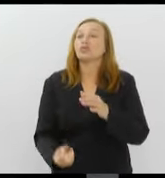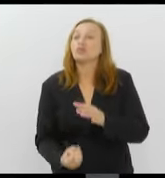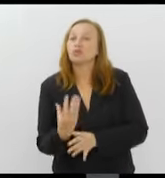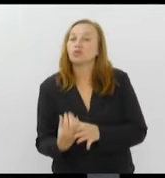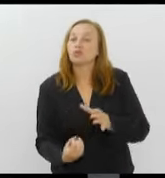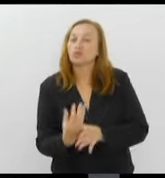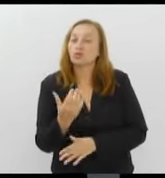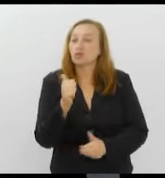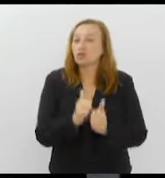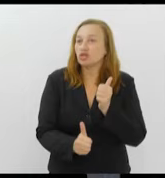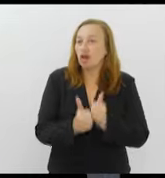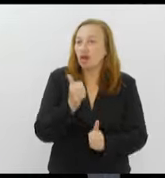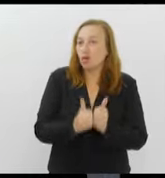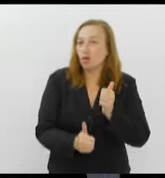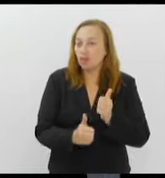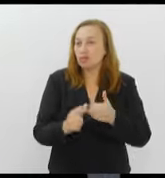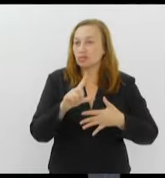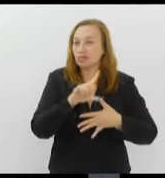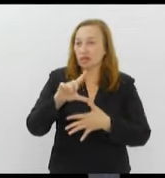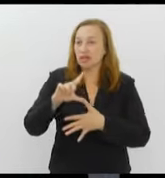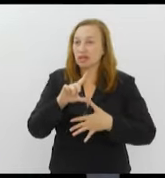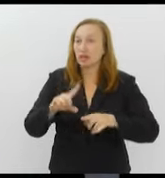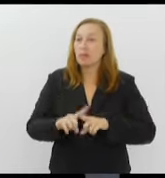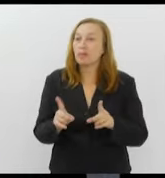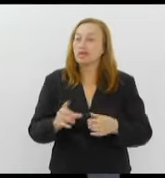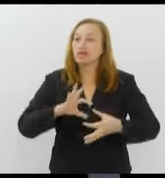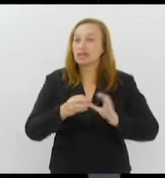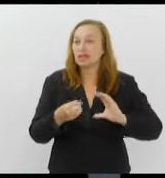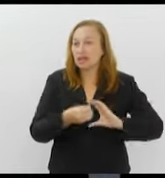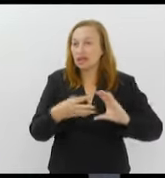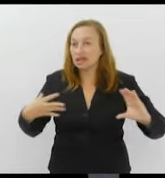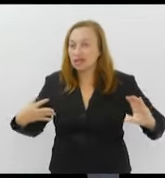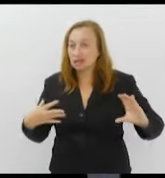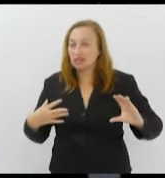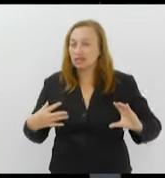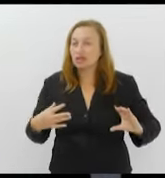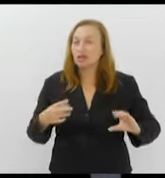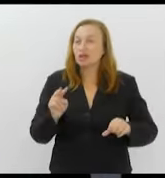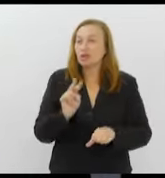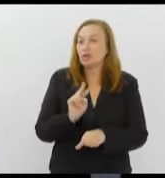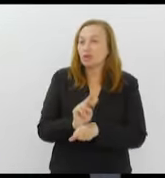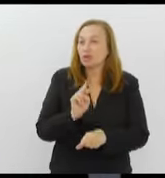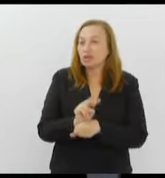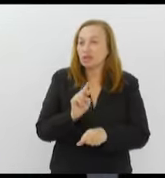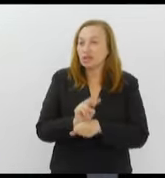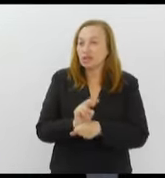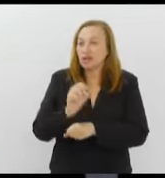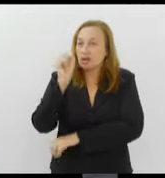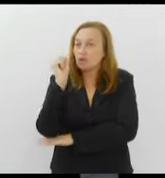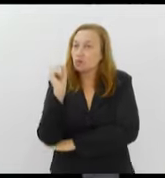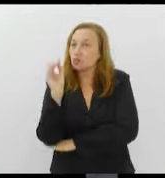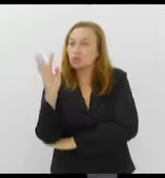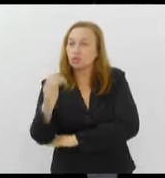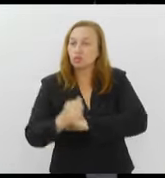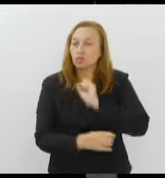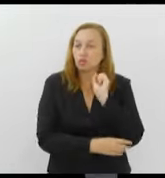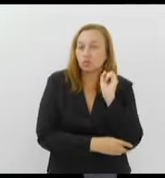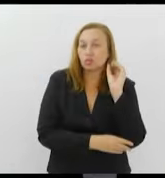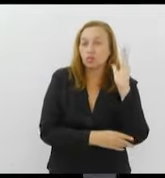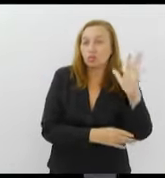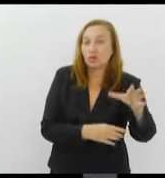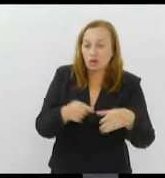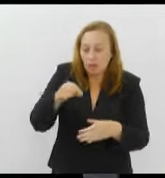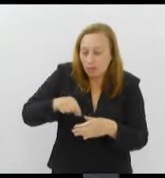orgânico da América Latina, mas se caracterizam por preservar as matas ciliares, por fazer adubação